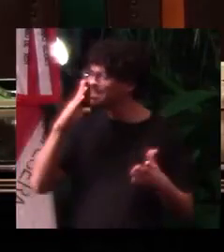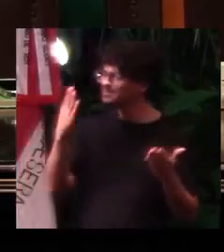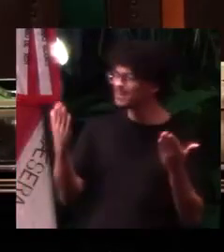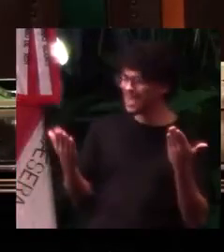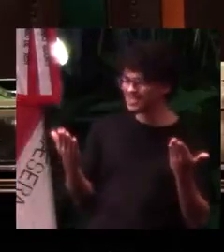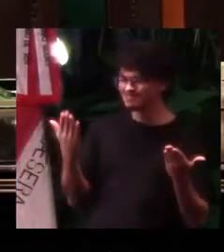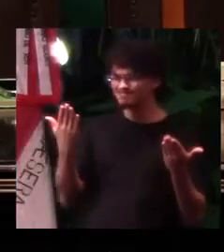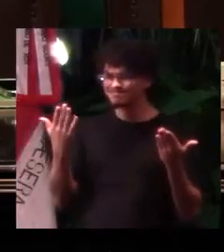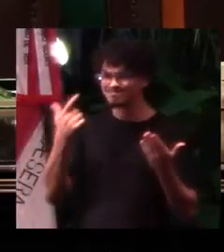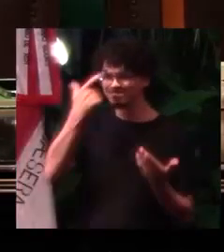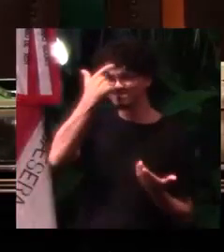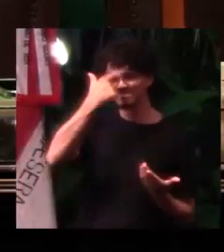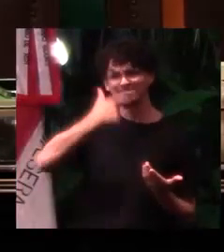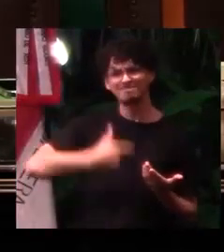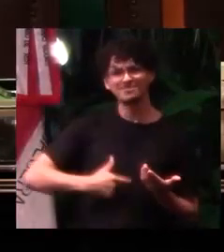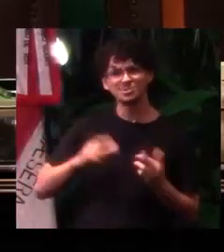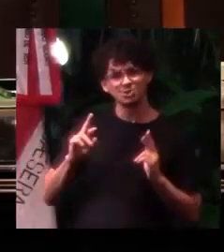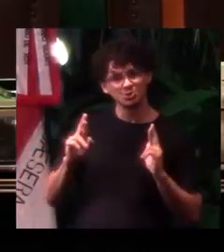relação